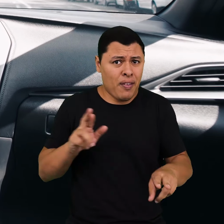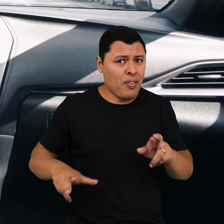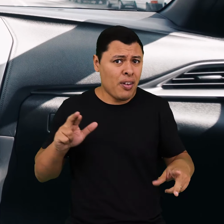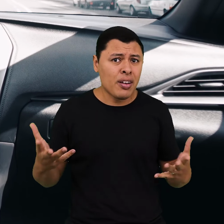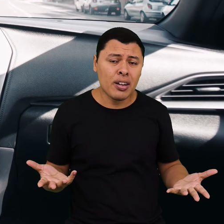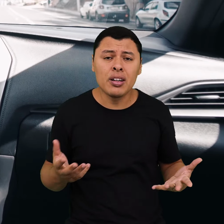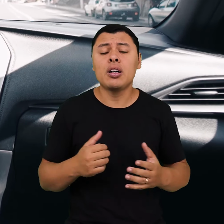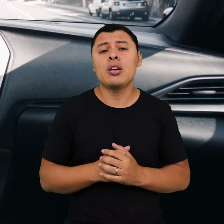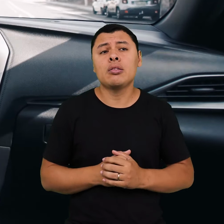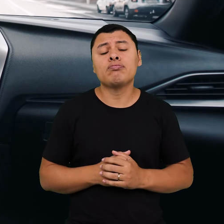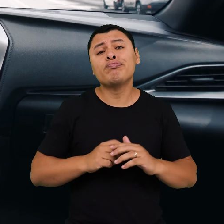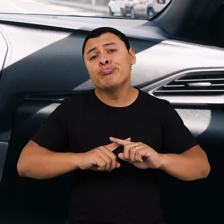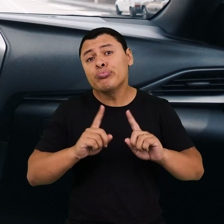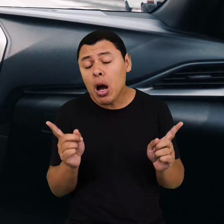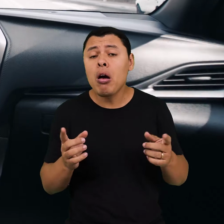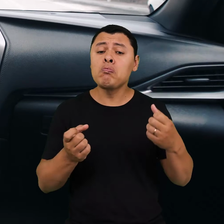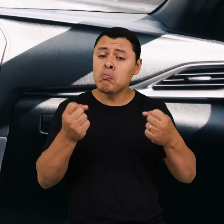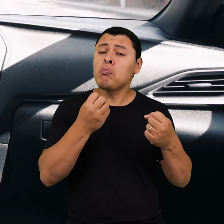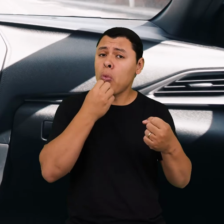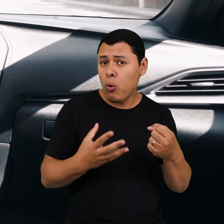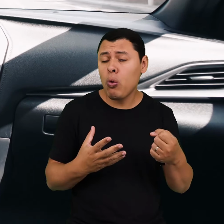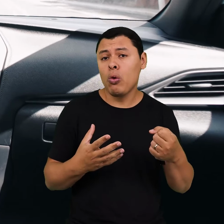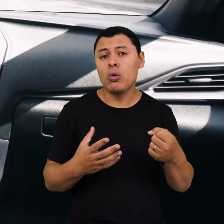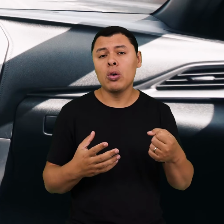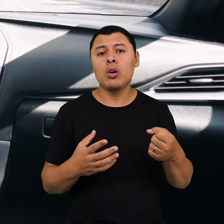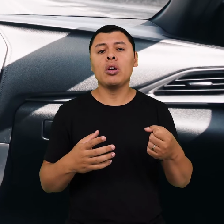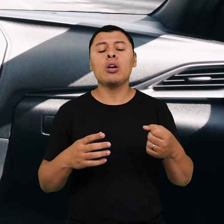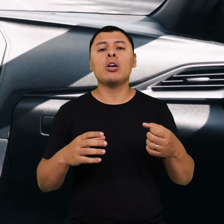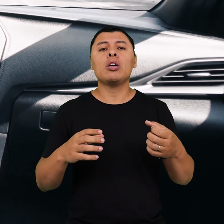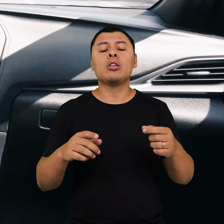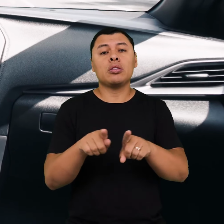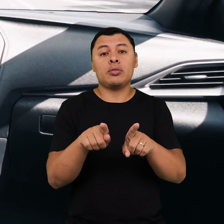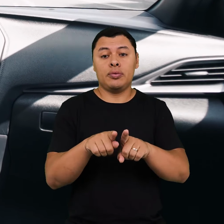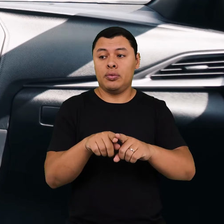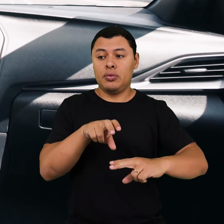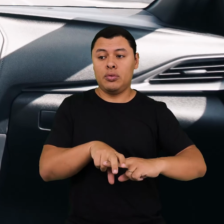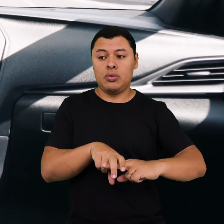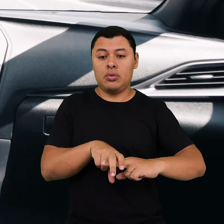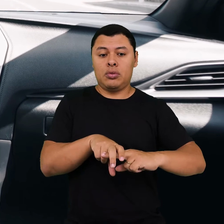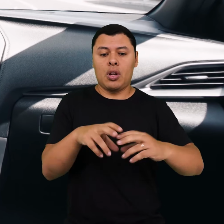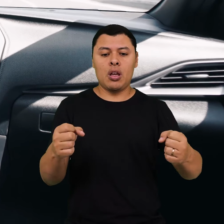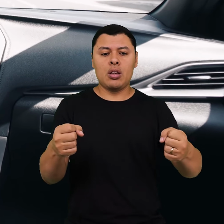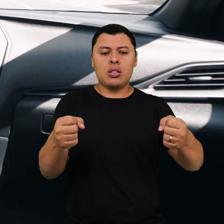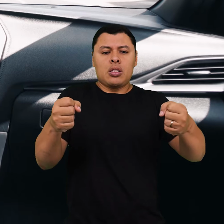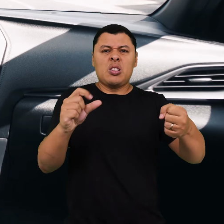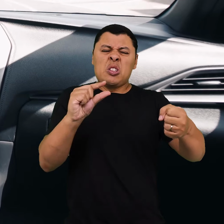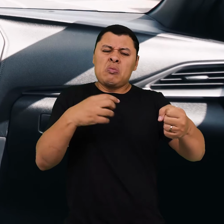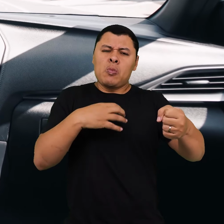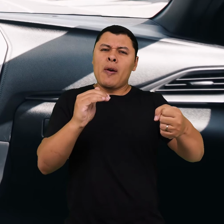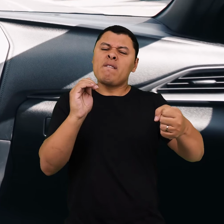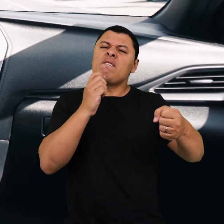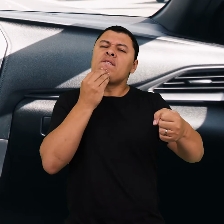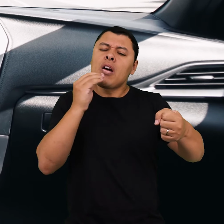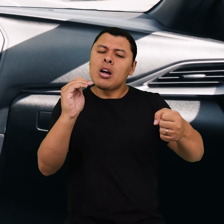apesar disso, a posição de dirigir é muito boa, um pouquinho mais elevada, né? Mas não demais. Então ele consegue agradar todo mundo aí, né? A pessoa que